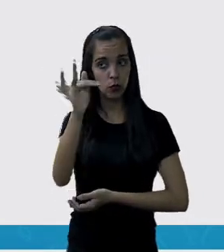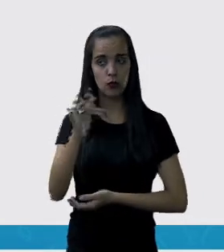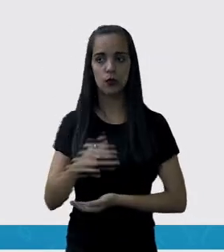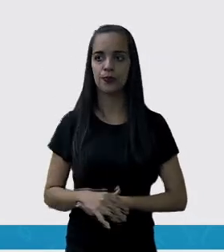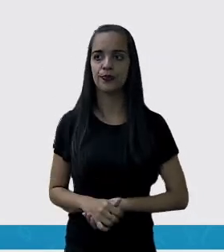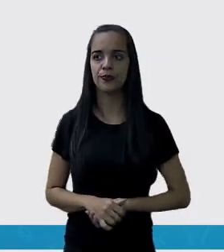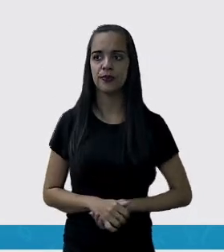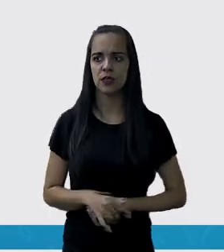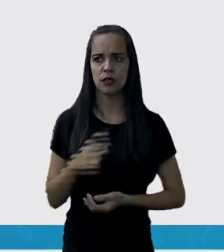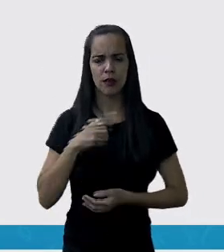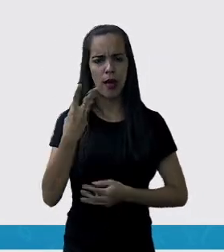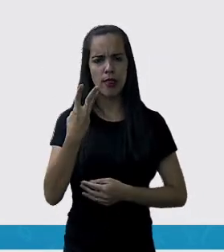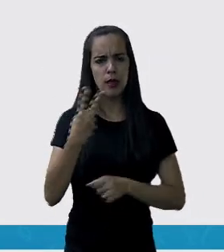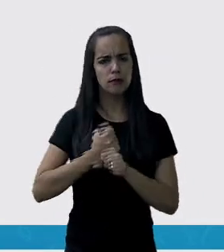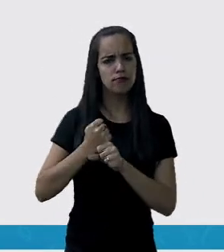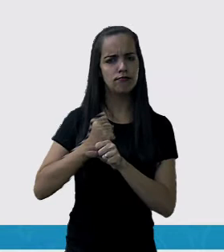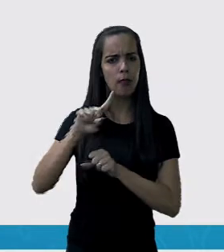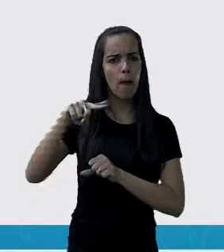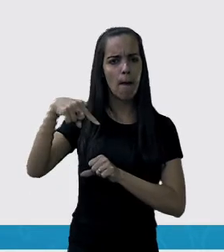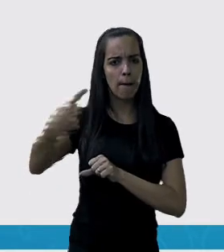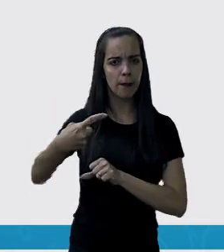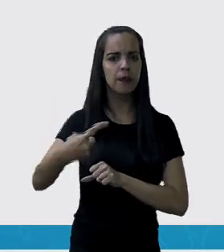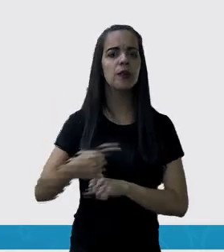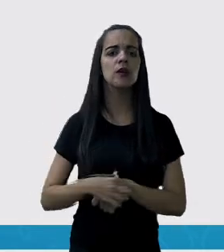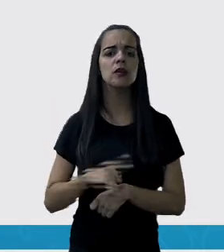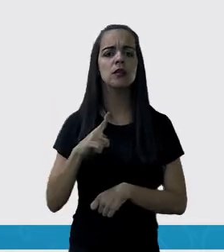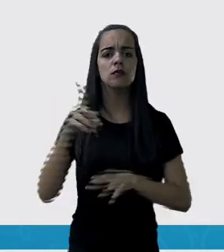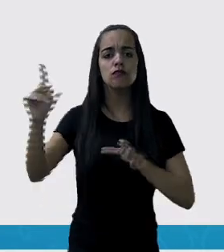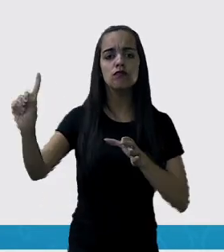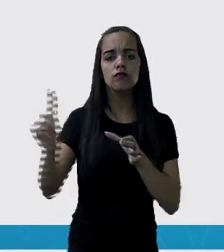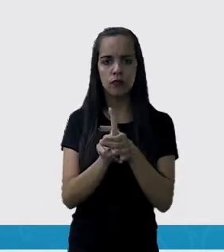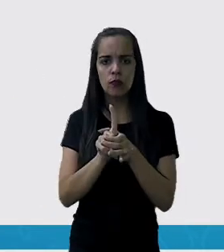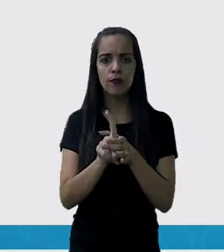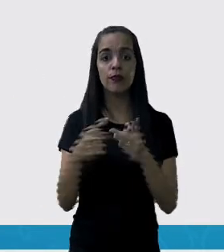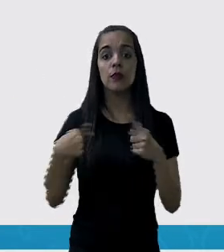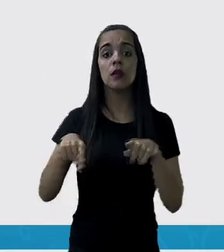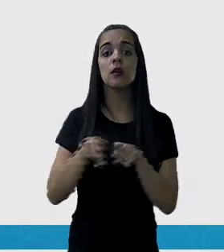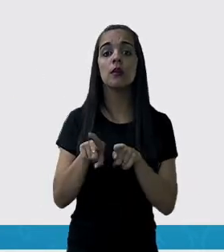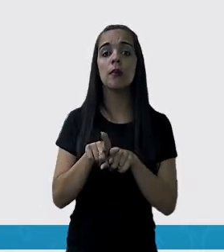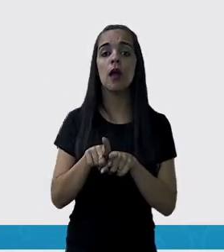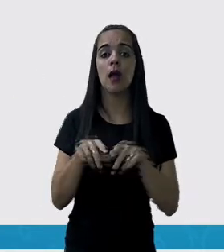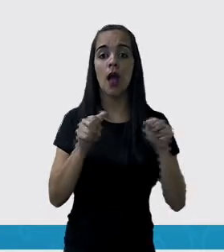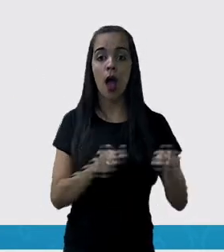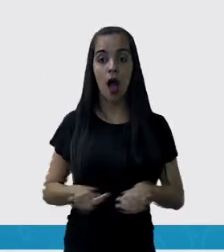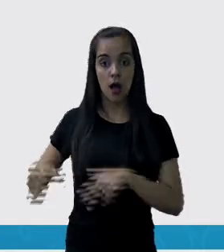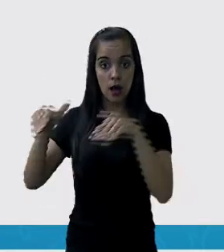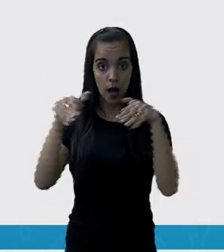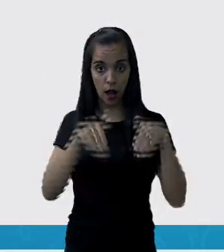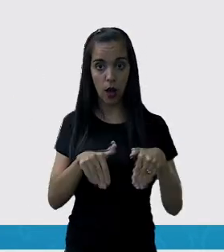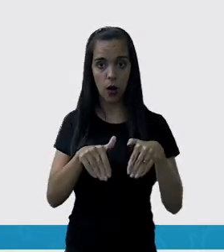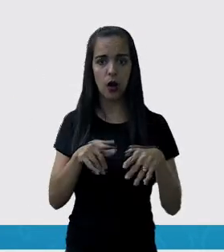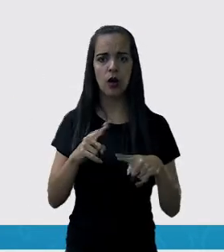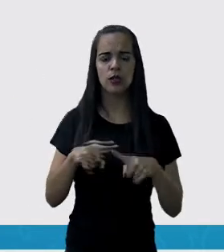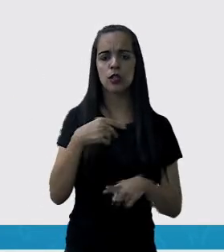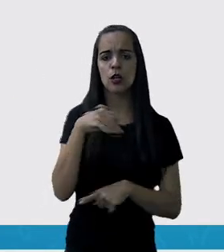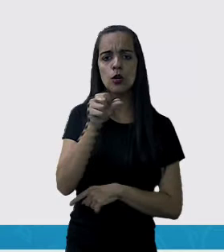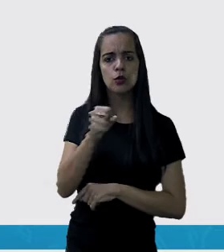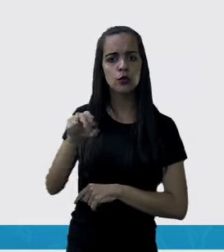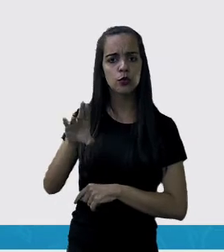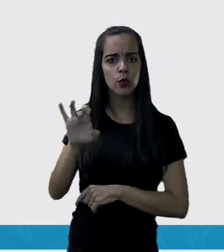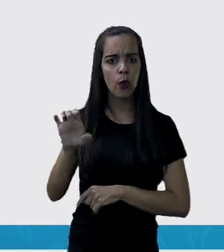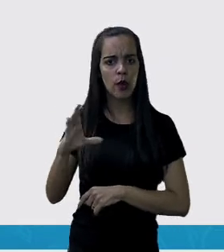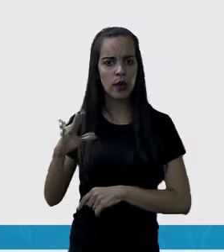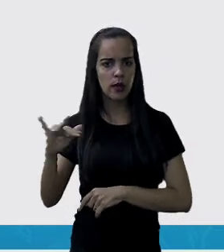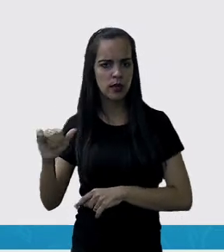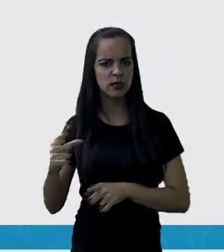Tá? 3 anos depois, se ingressaram no bloco a Áustria, Suécia e Finlândia.